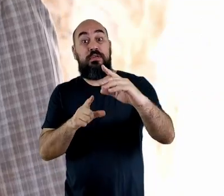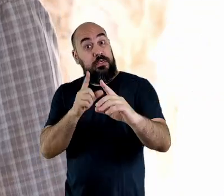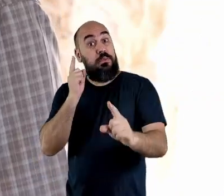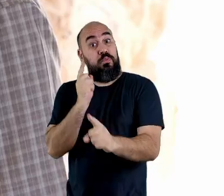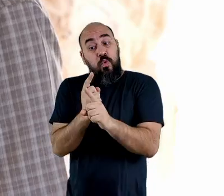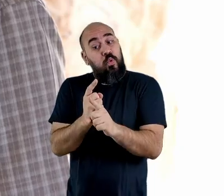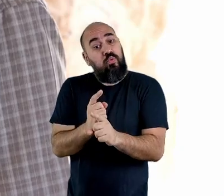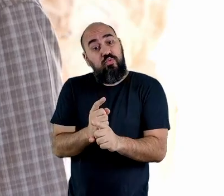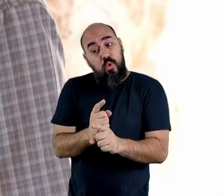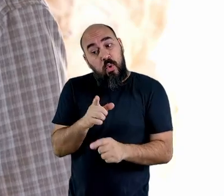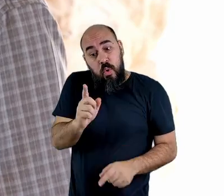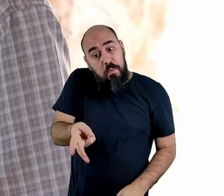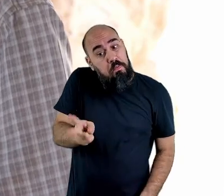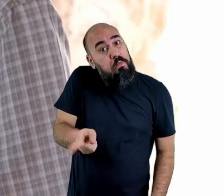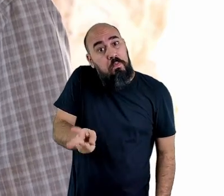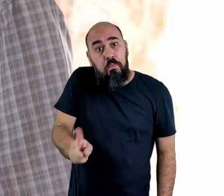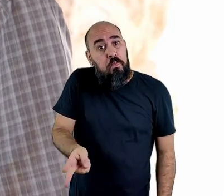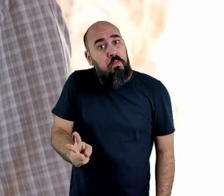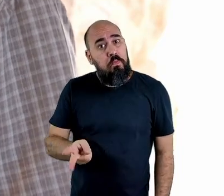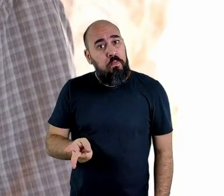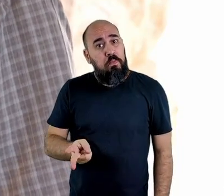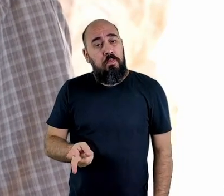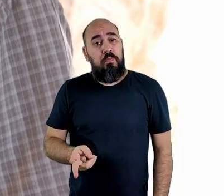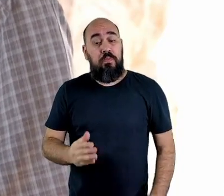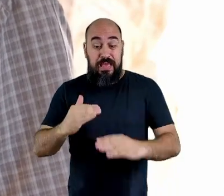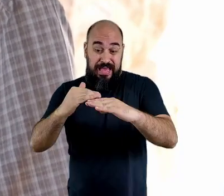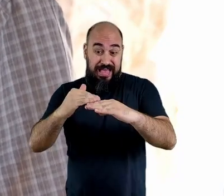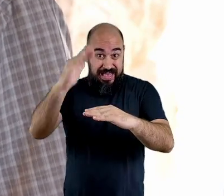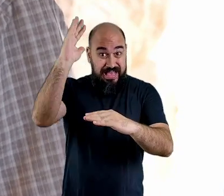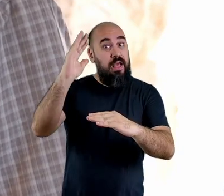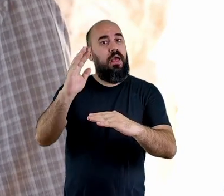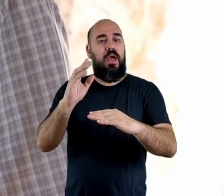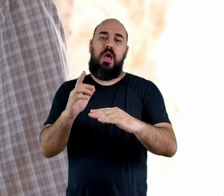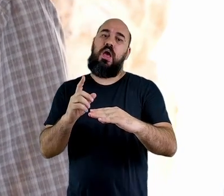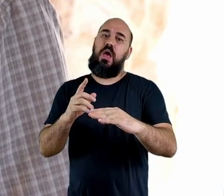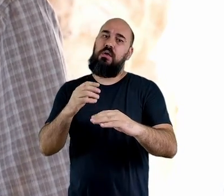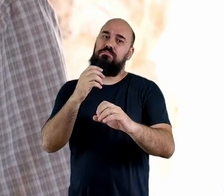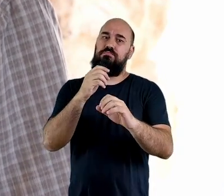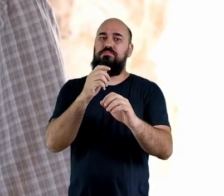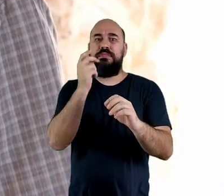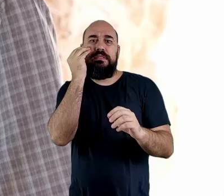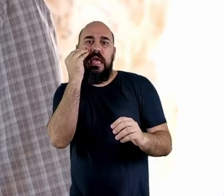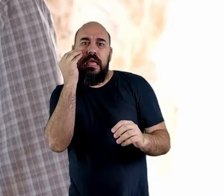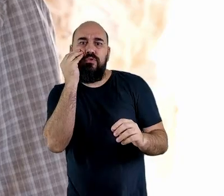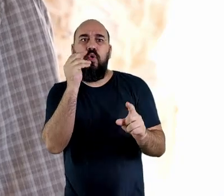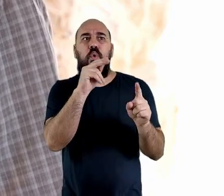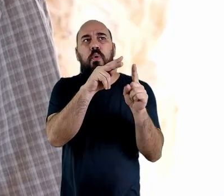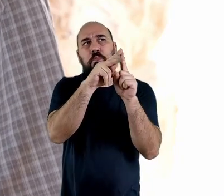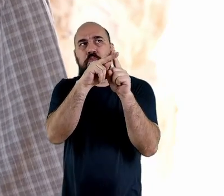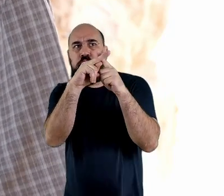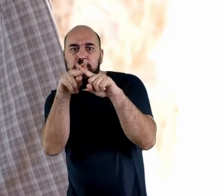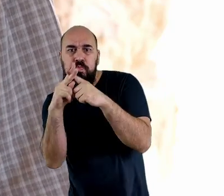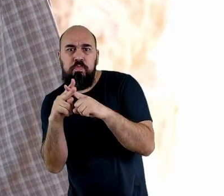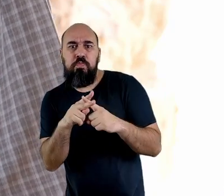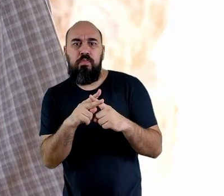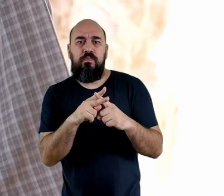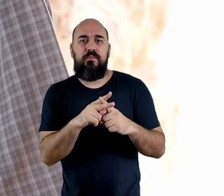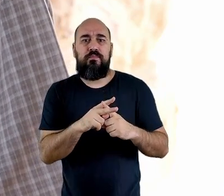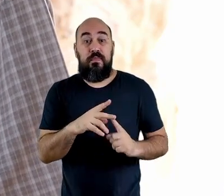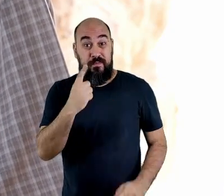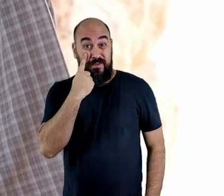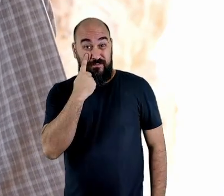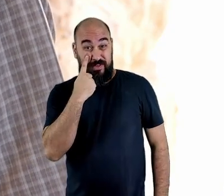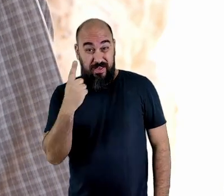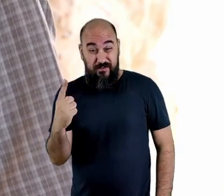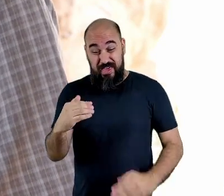Pois quase podemos ver que as pedras originais dessa área, as pedras locais, estão cobertas com uma camada muito grossa